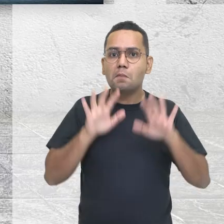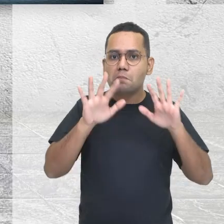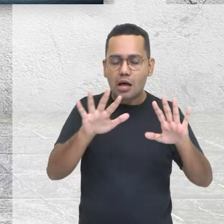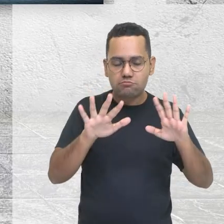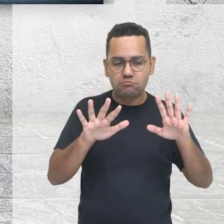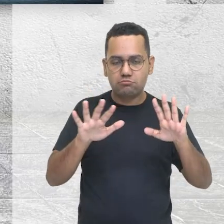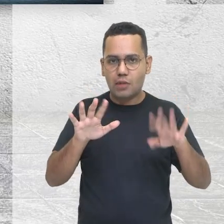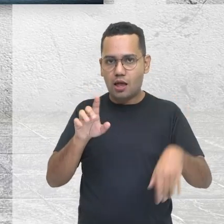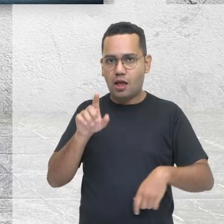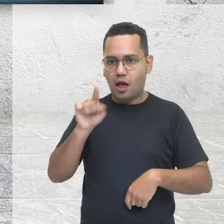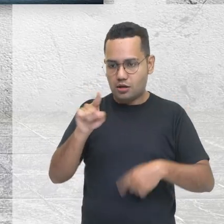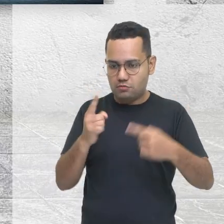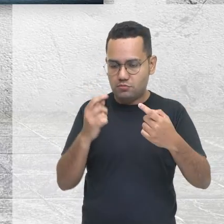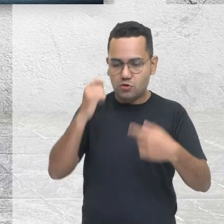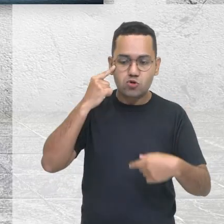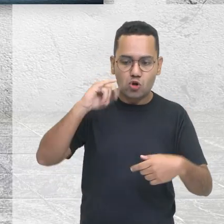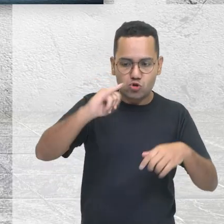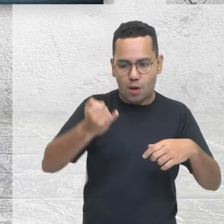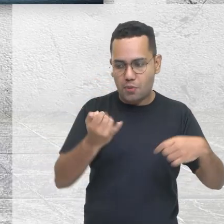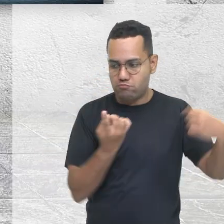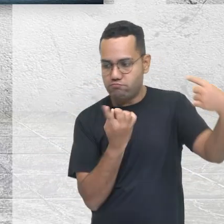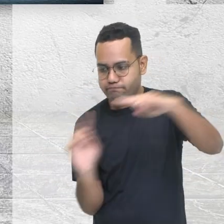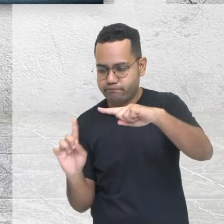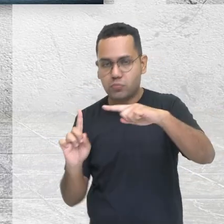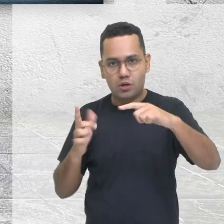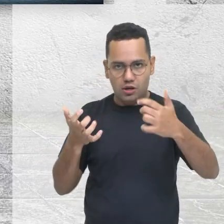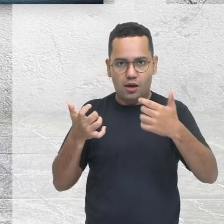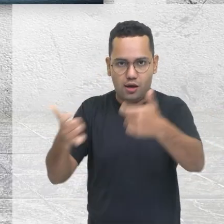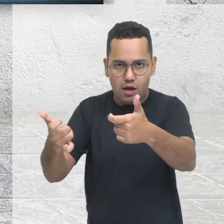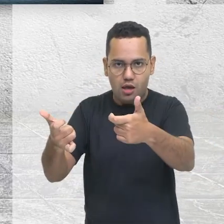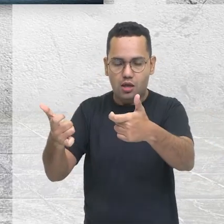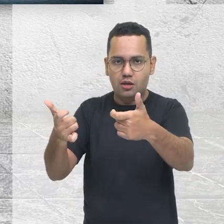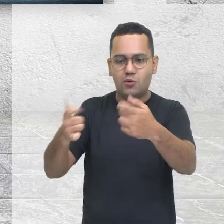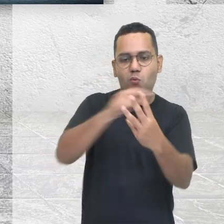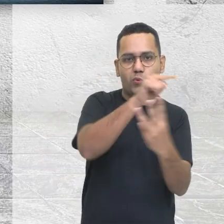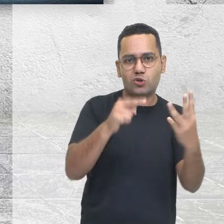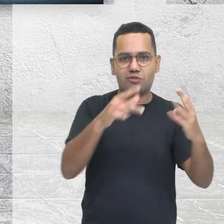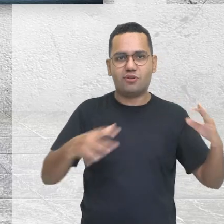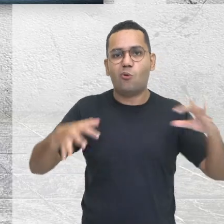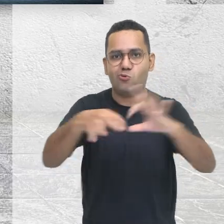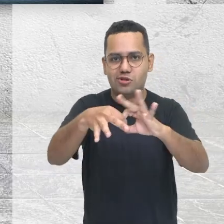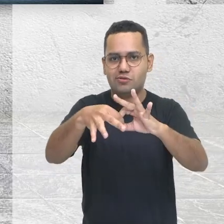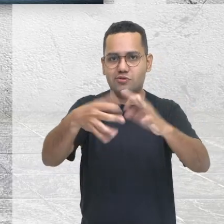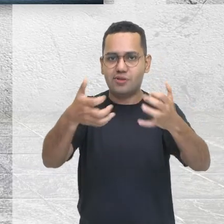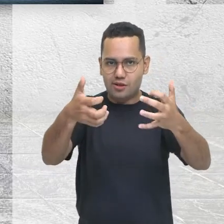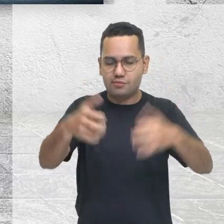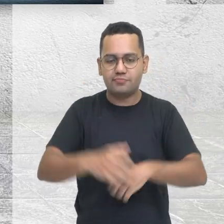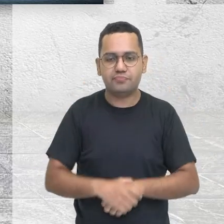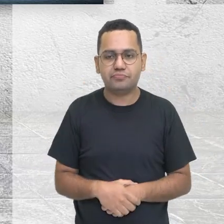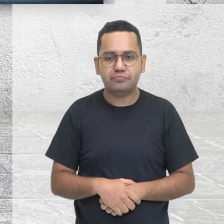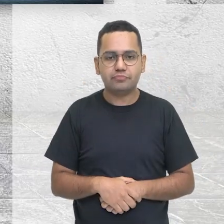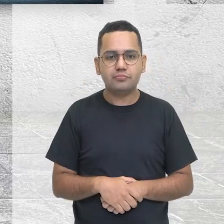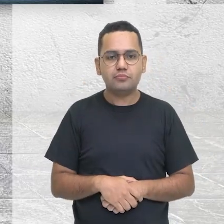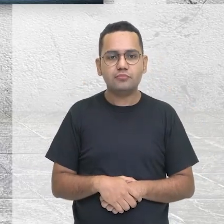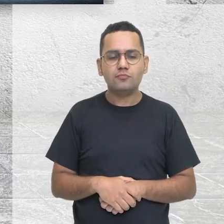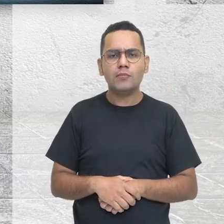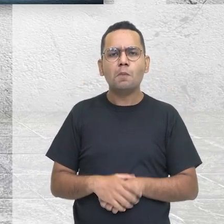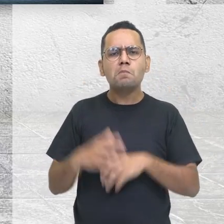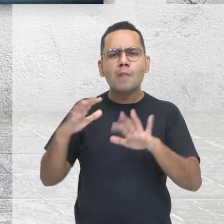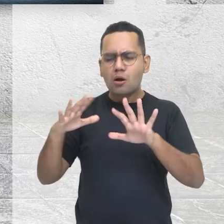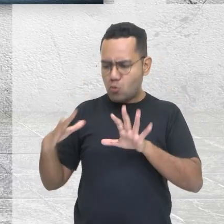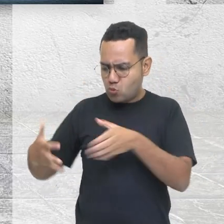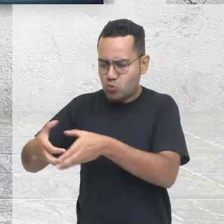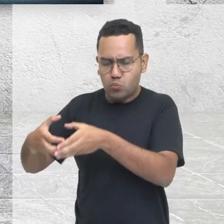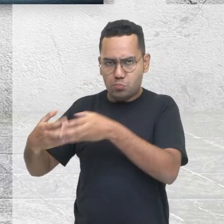Alemanha e a Itália também declaram guerra aos Estados Unidos. Isso vai consolidar o quê? Os aliados com